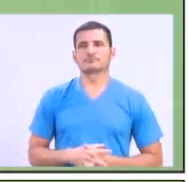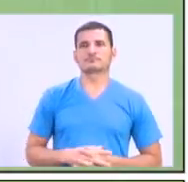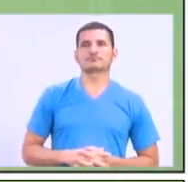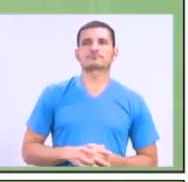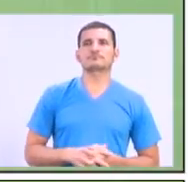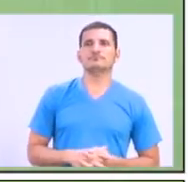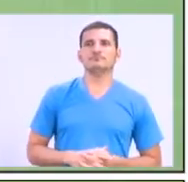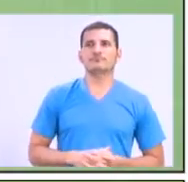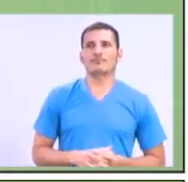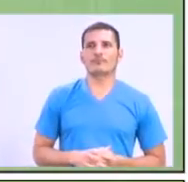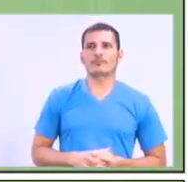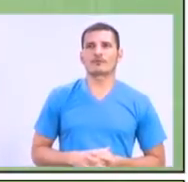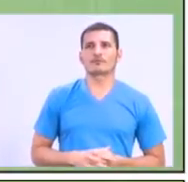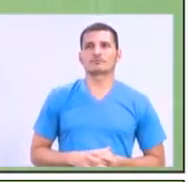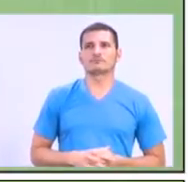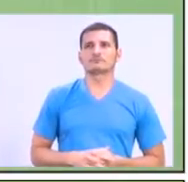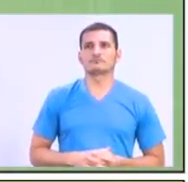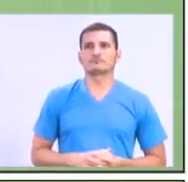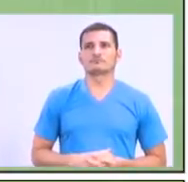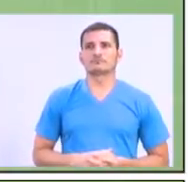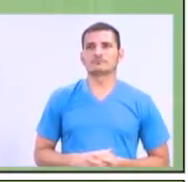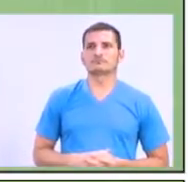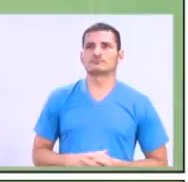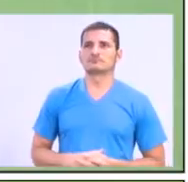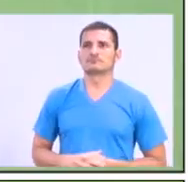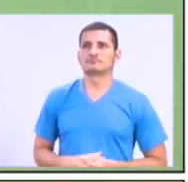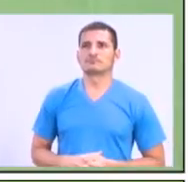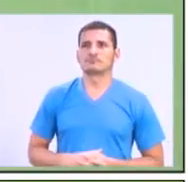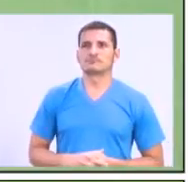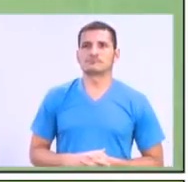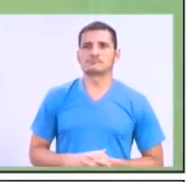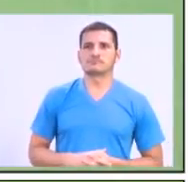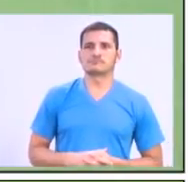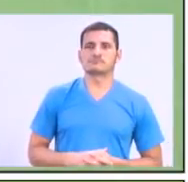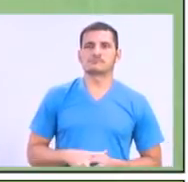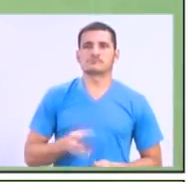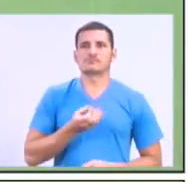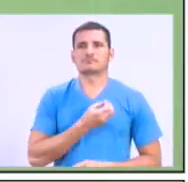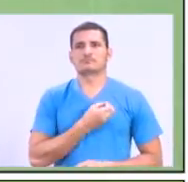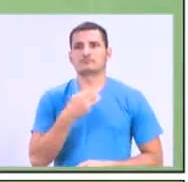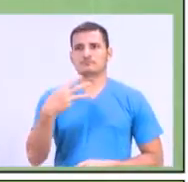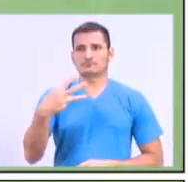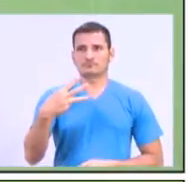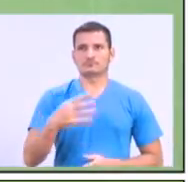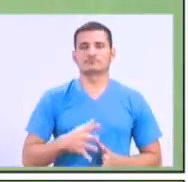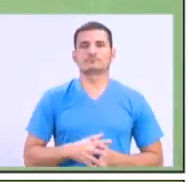PHP. Ok, professora, vamos à questão de número 3.